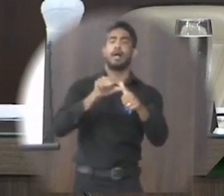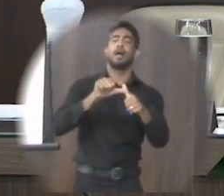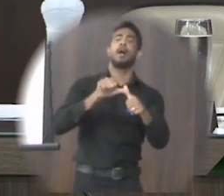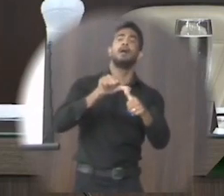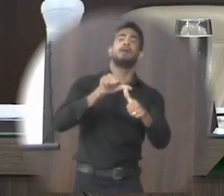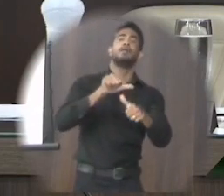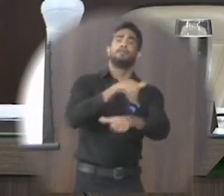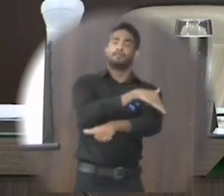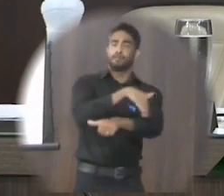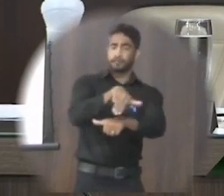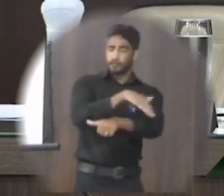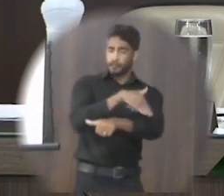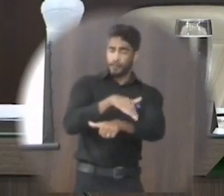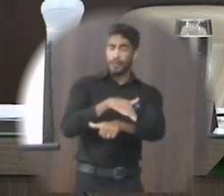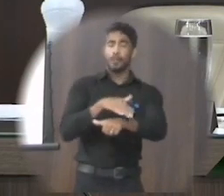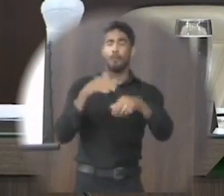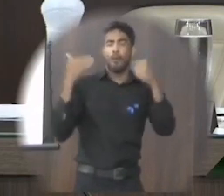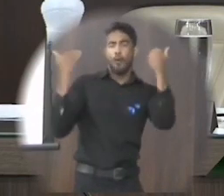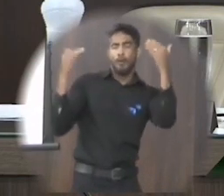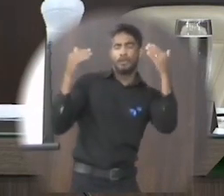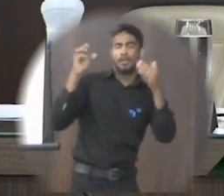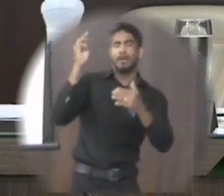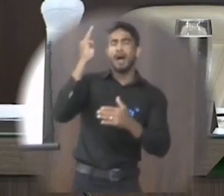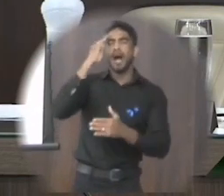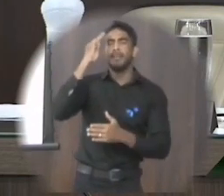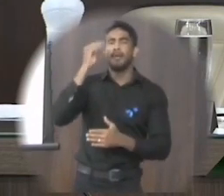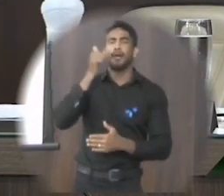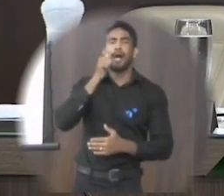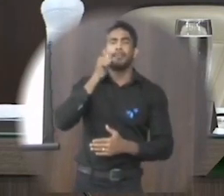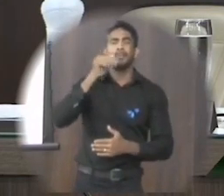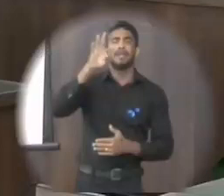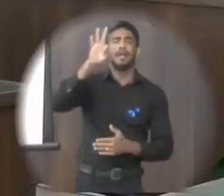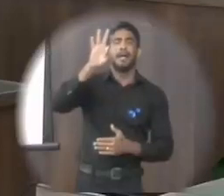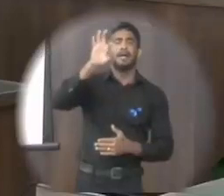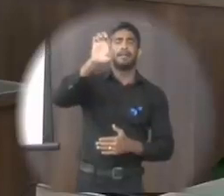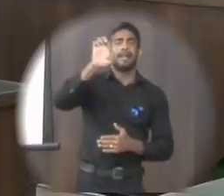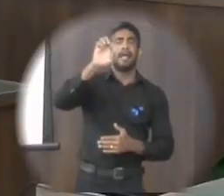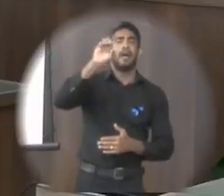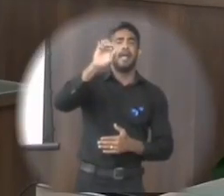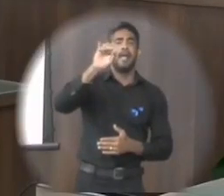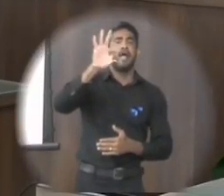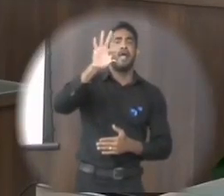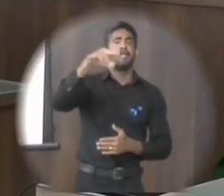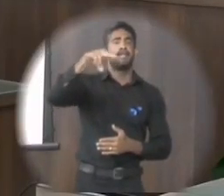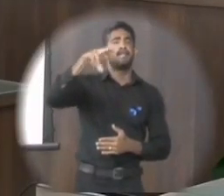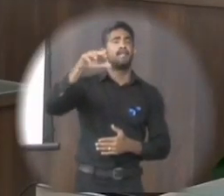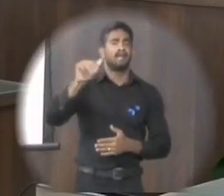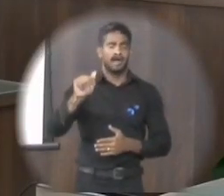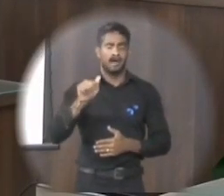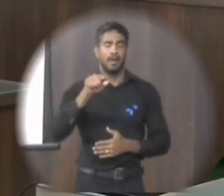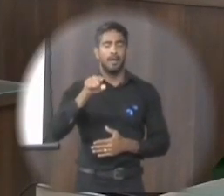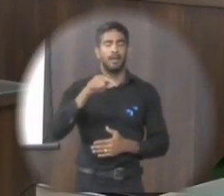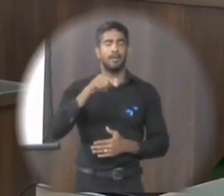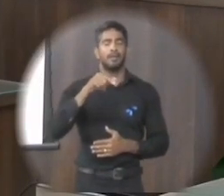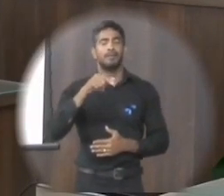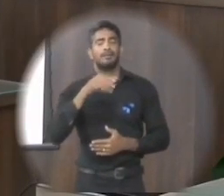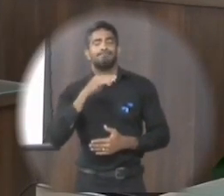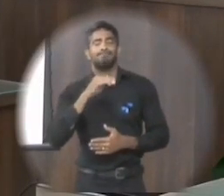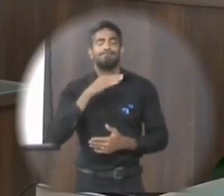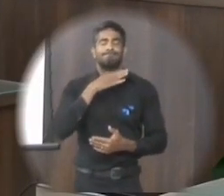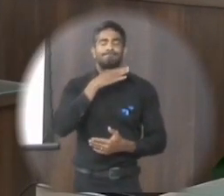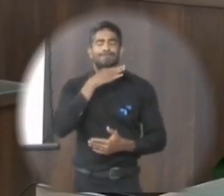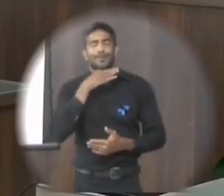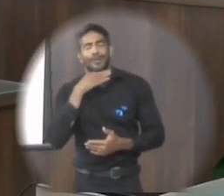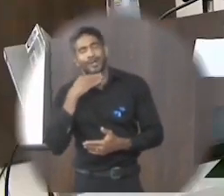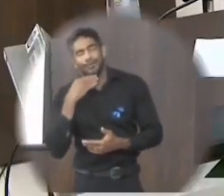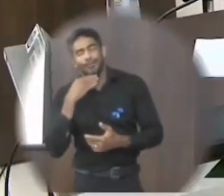Jacarezinho, homenageando a memória da senhora Teófina Balbina de Jesus, a qual deixou para as pessoas que a